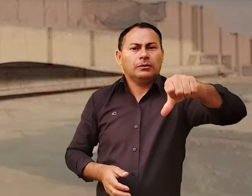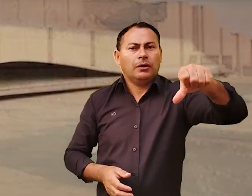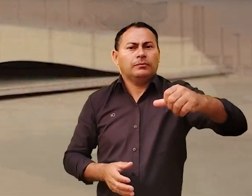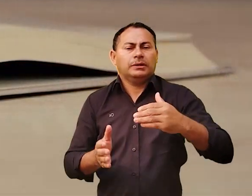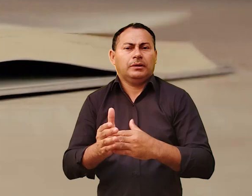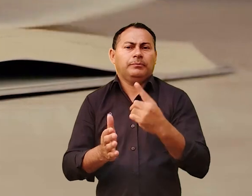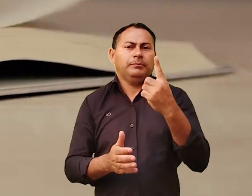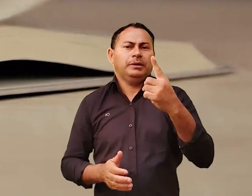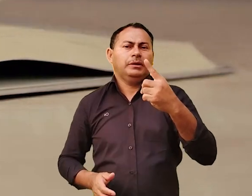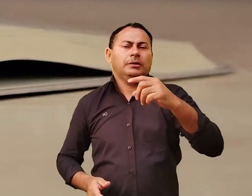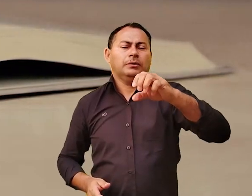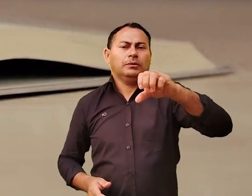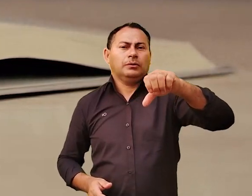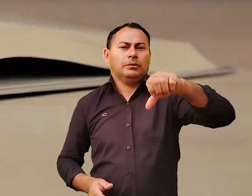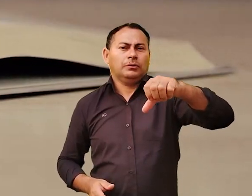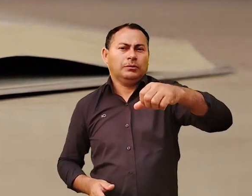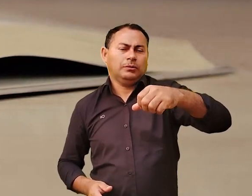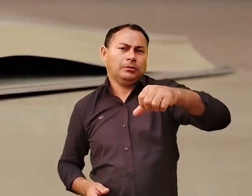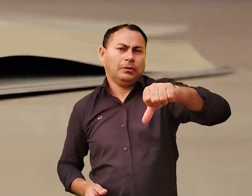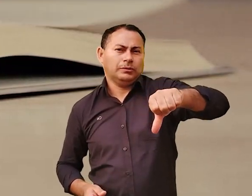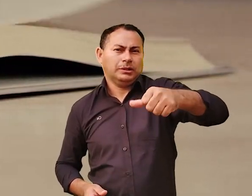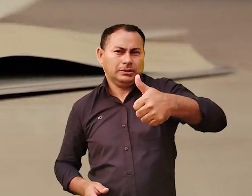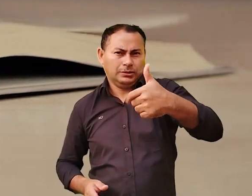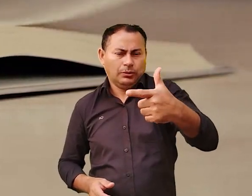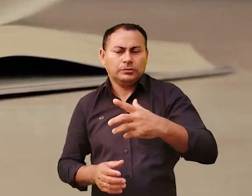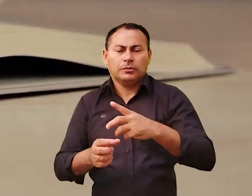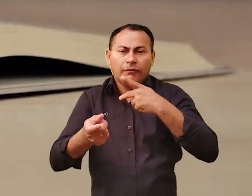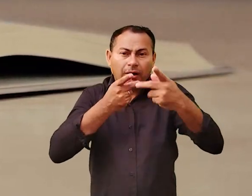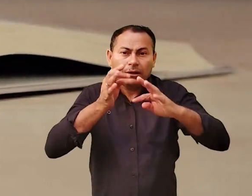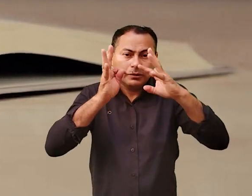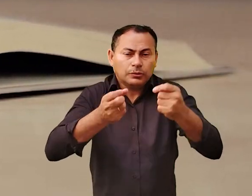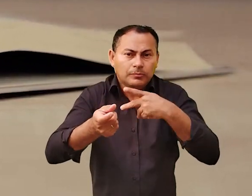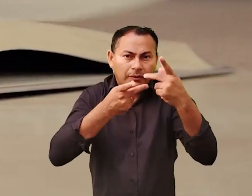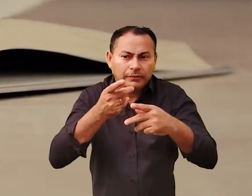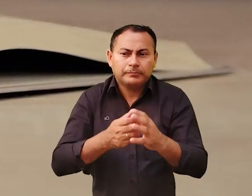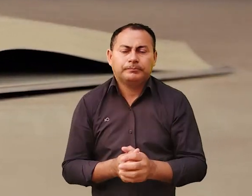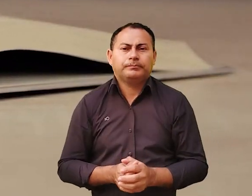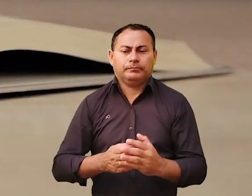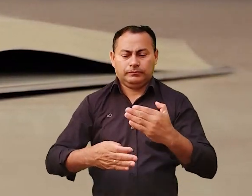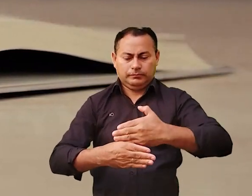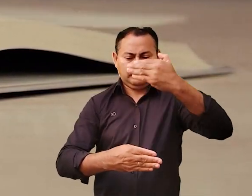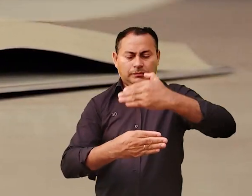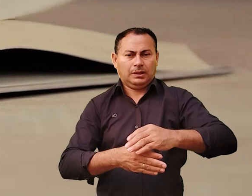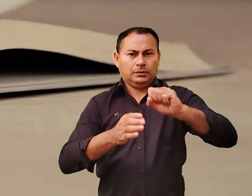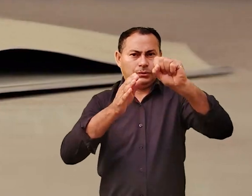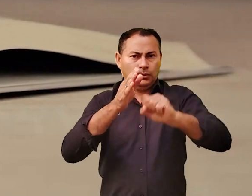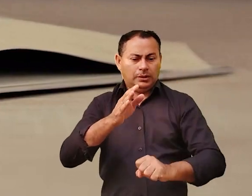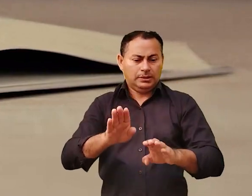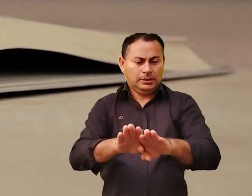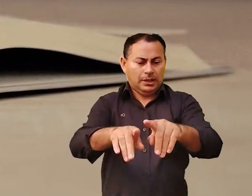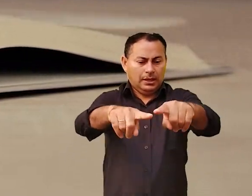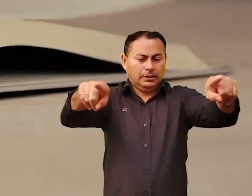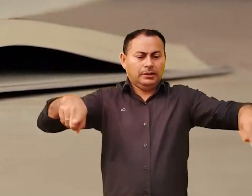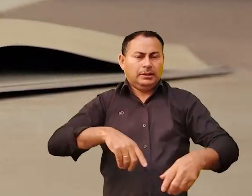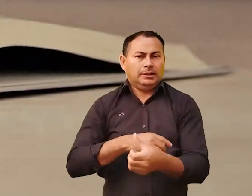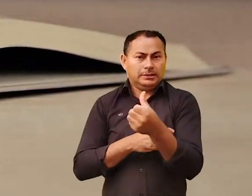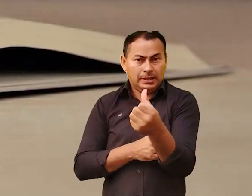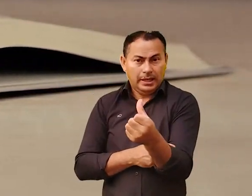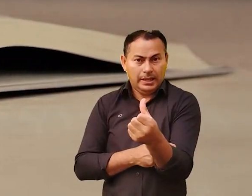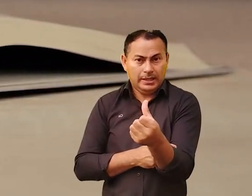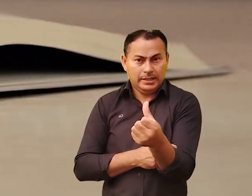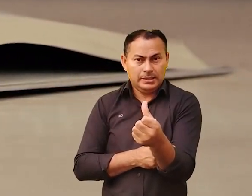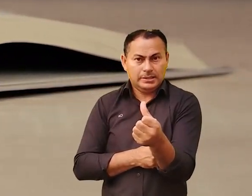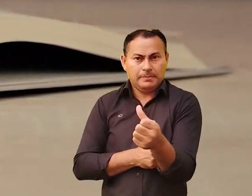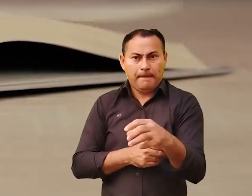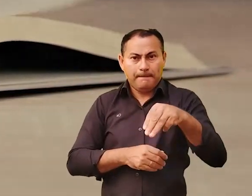1899 a 1912 constatam tudo o que estamos falando. As paredes sul da sala do trono tinham 6 metros